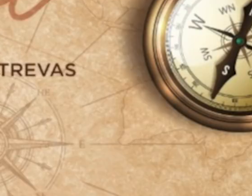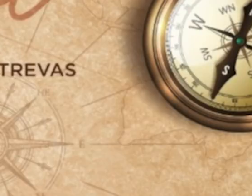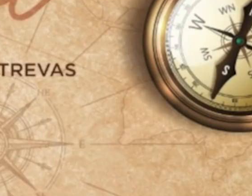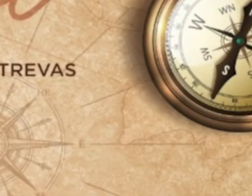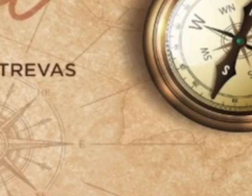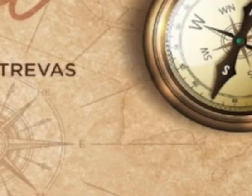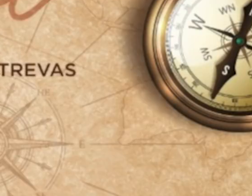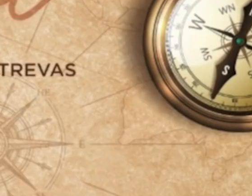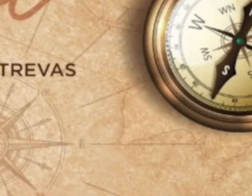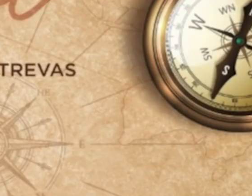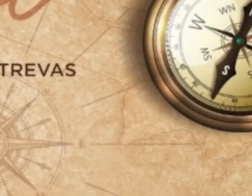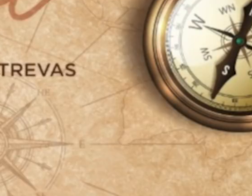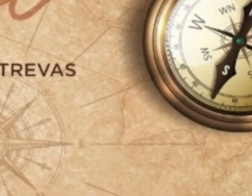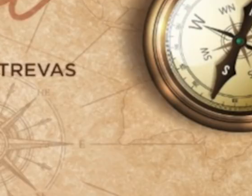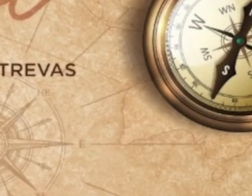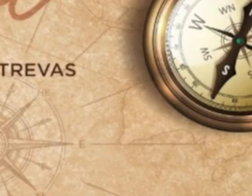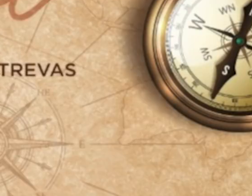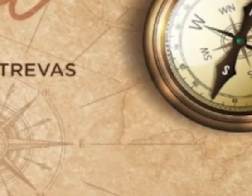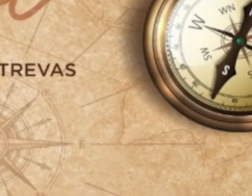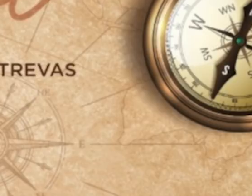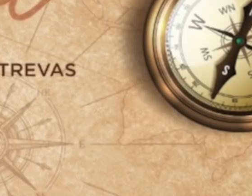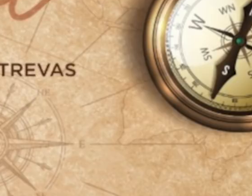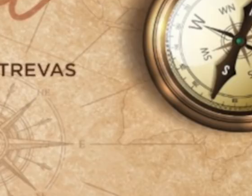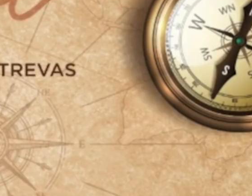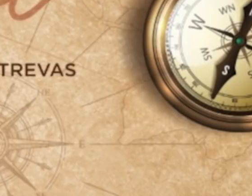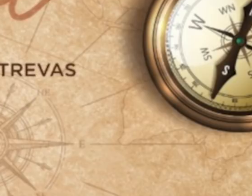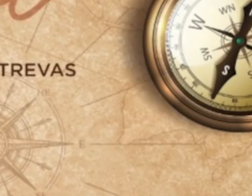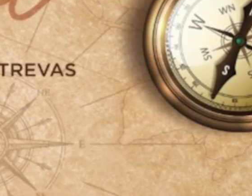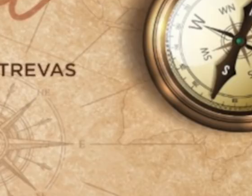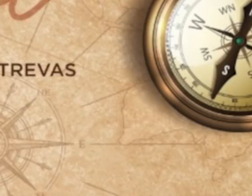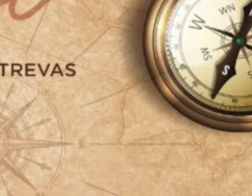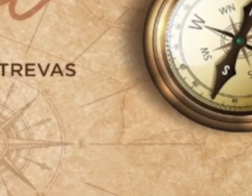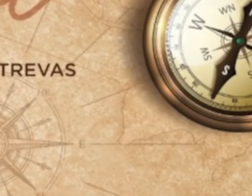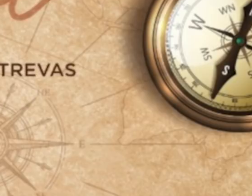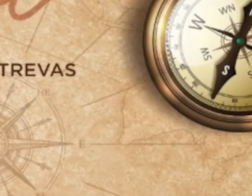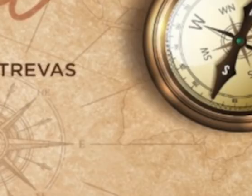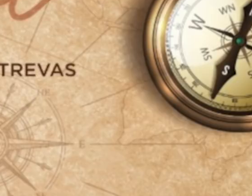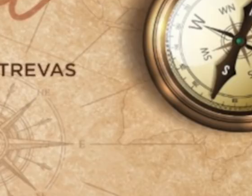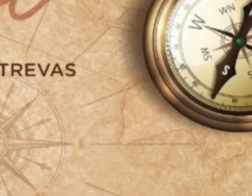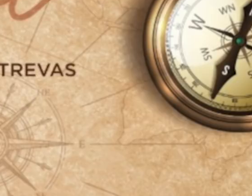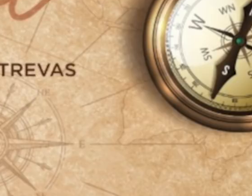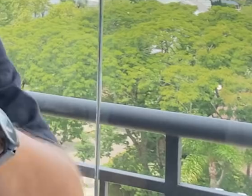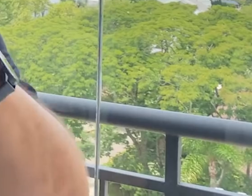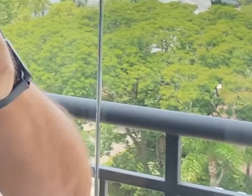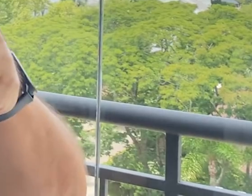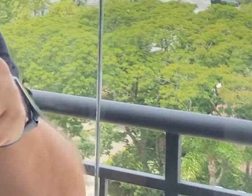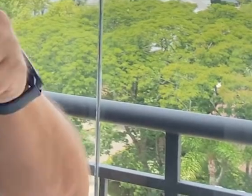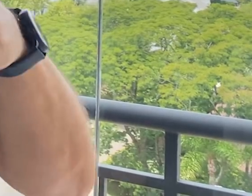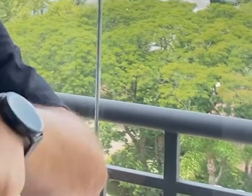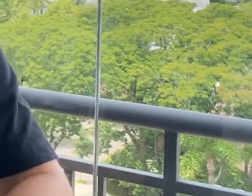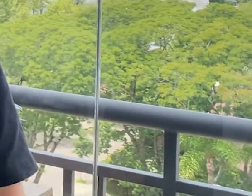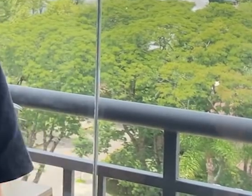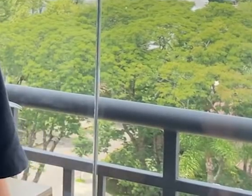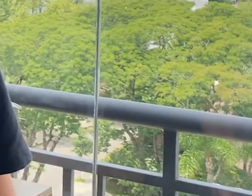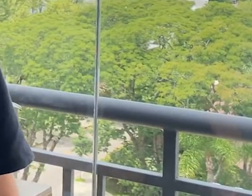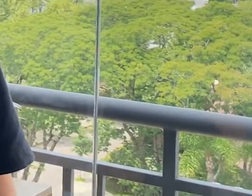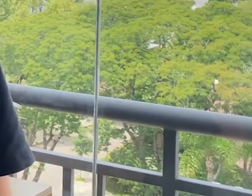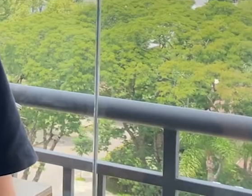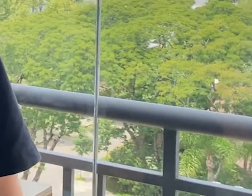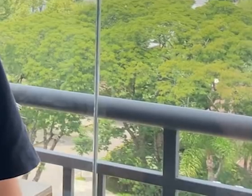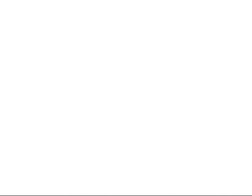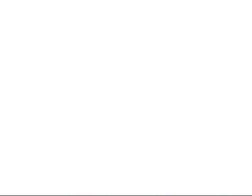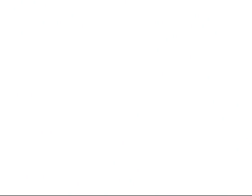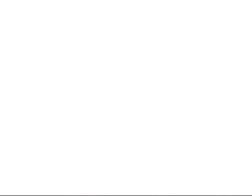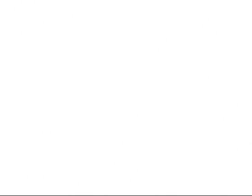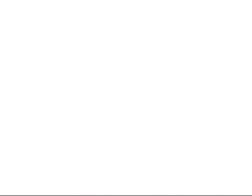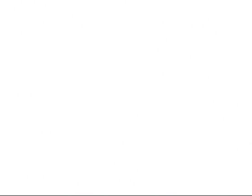corra, porque as inscrições elas estão limitadas por causa da pandemia do Covid. Eu espero você aqui, vai ser uma